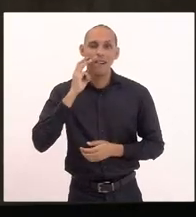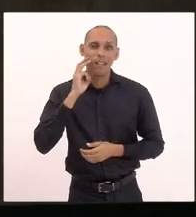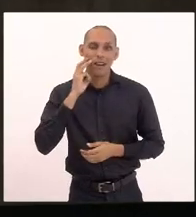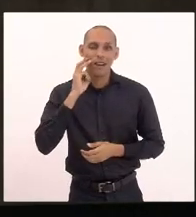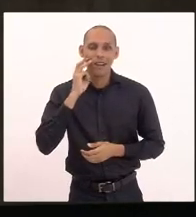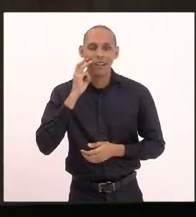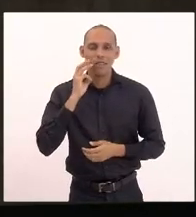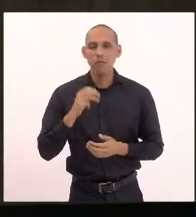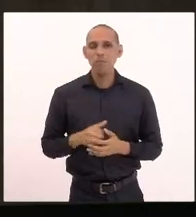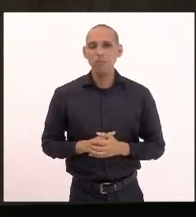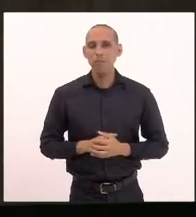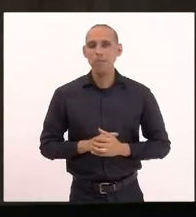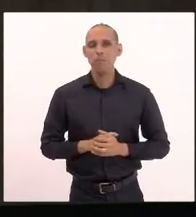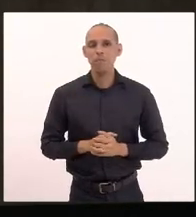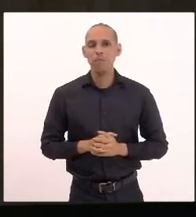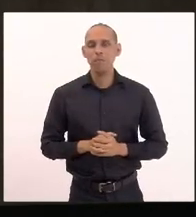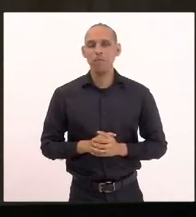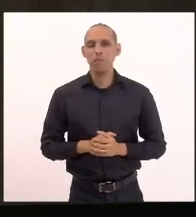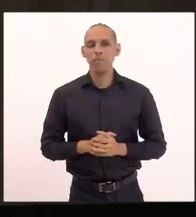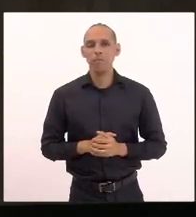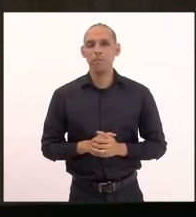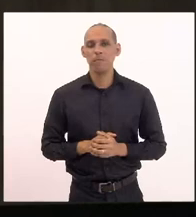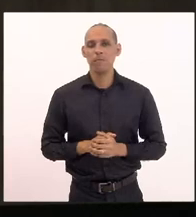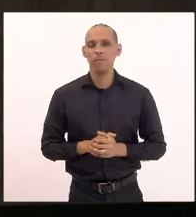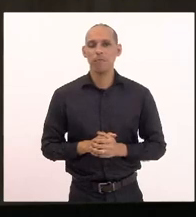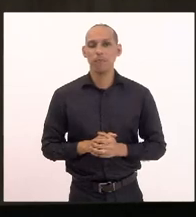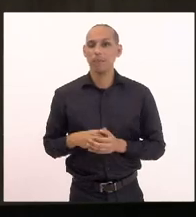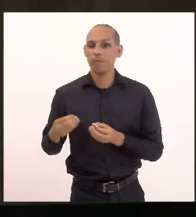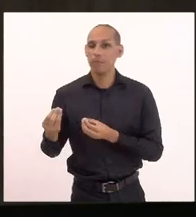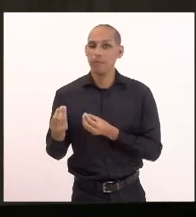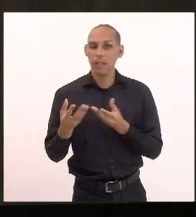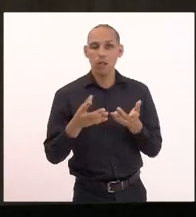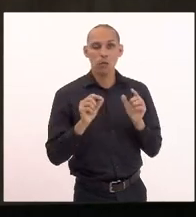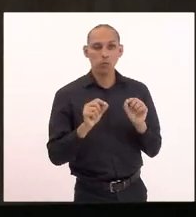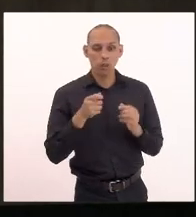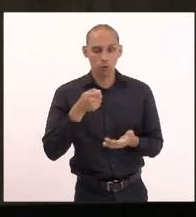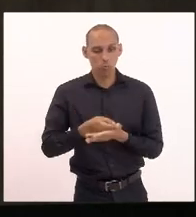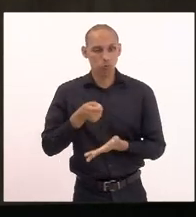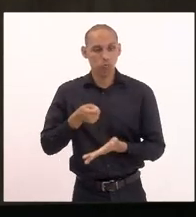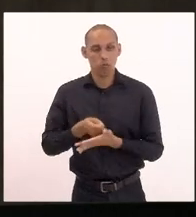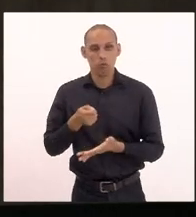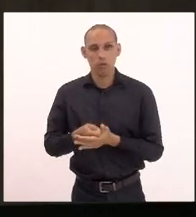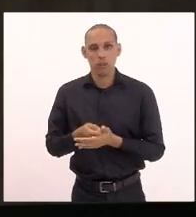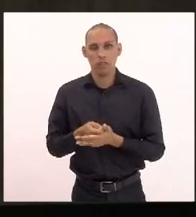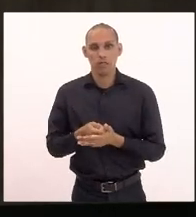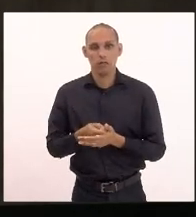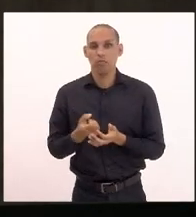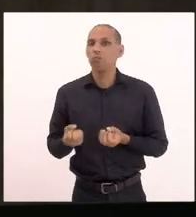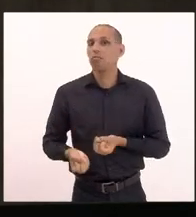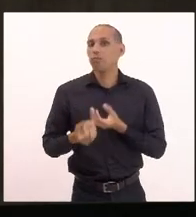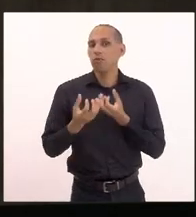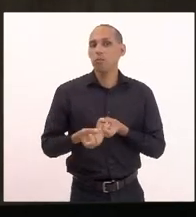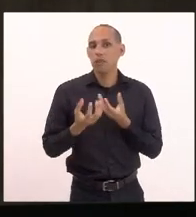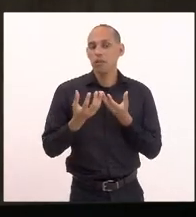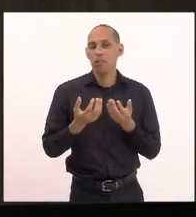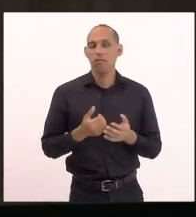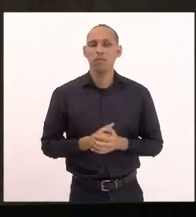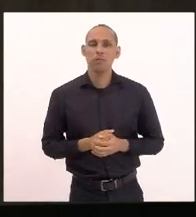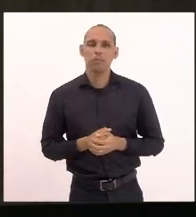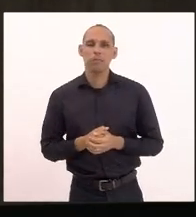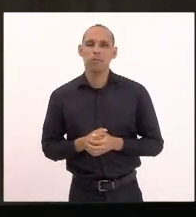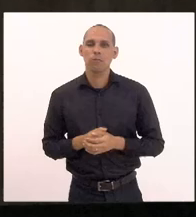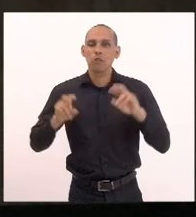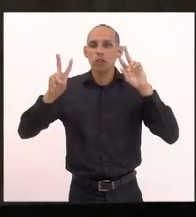Valdeque Carneiro, que dispõe sobre a obrigatoriedade de informação